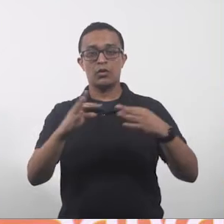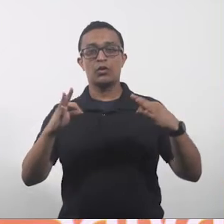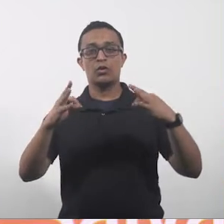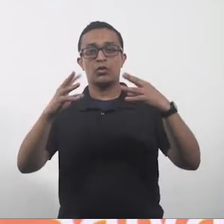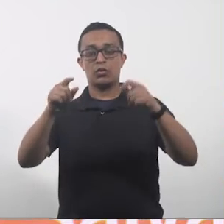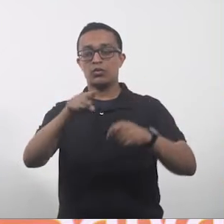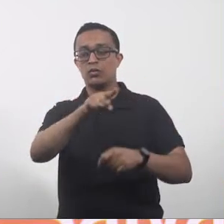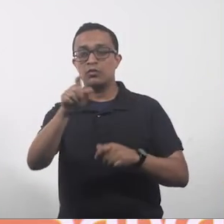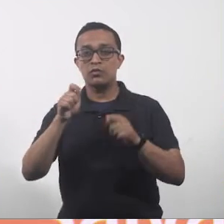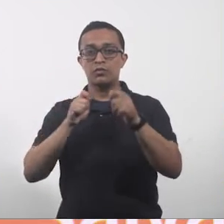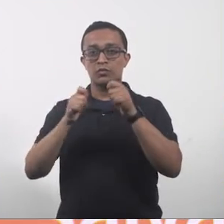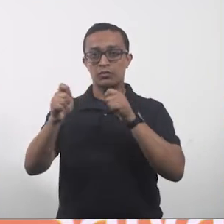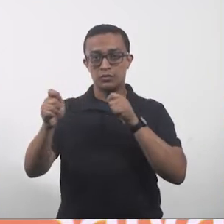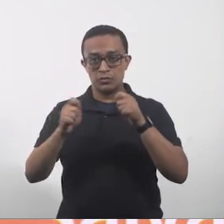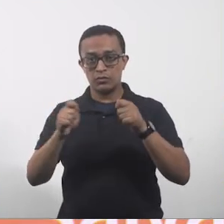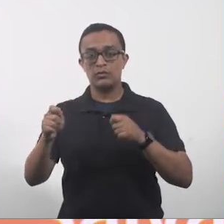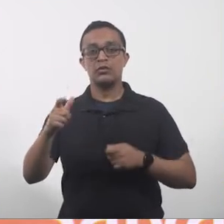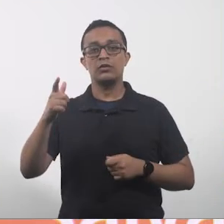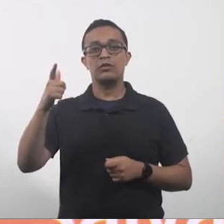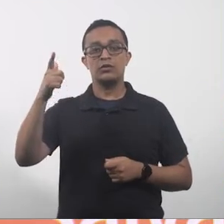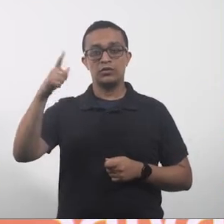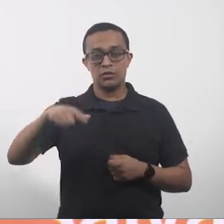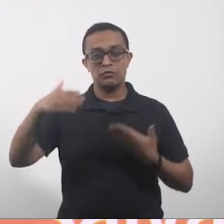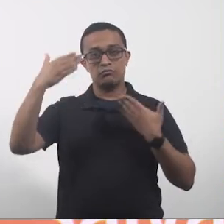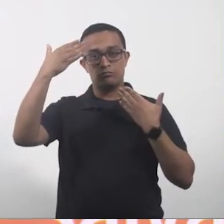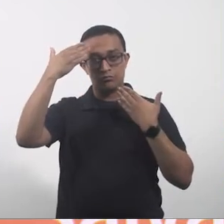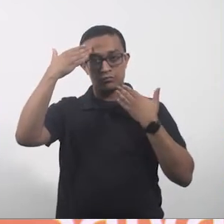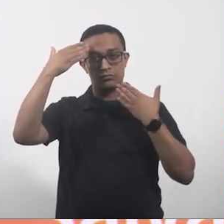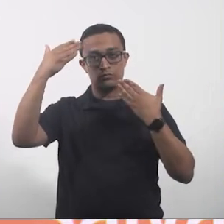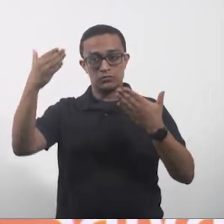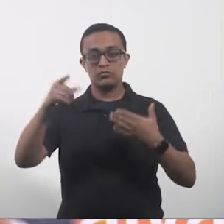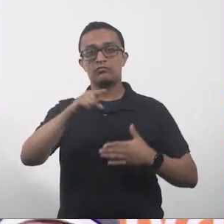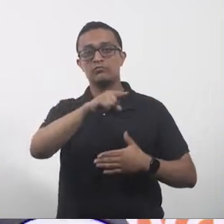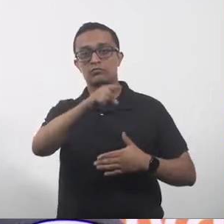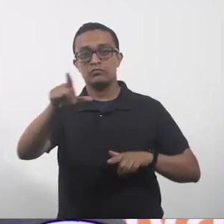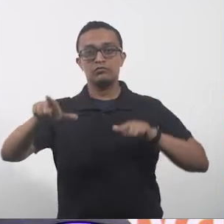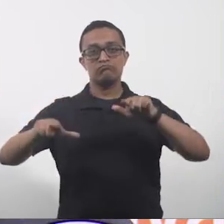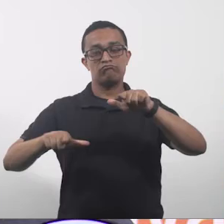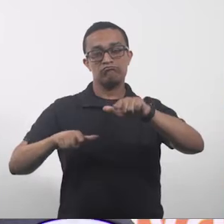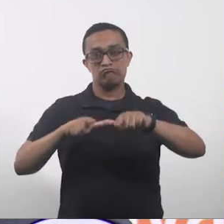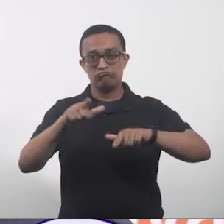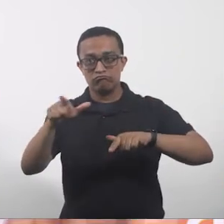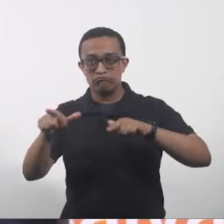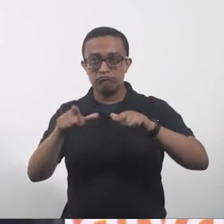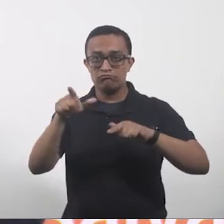imprensa, reiterar mais uma vez nosso agradecimento por todo o trabalho, cobertura,